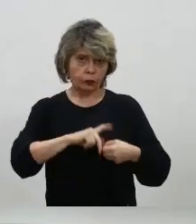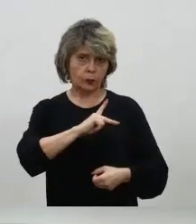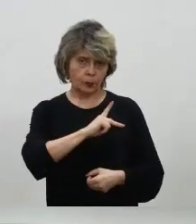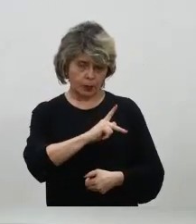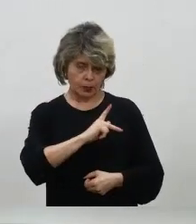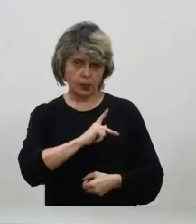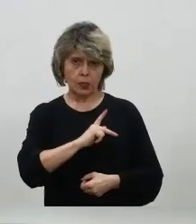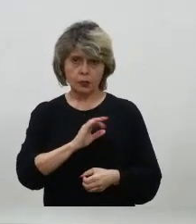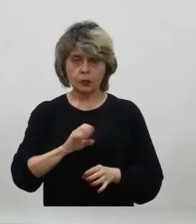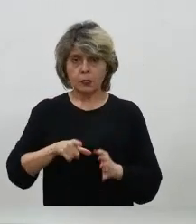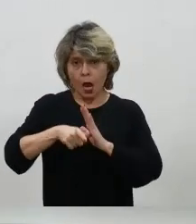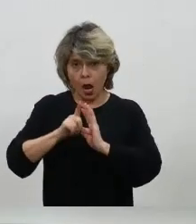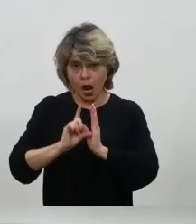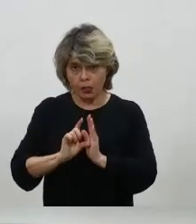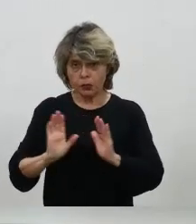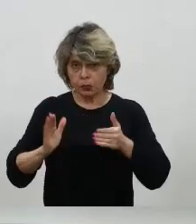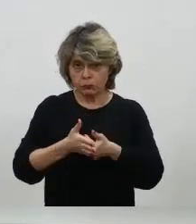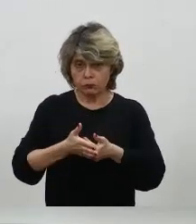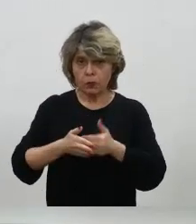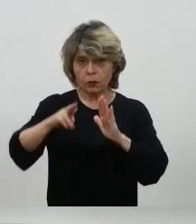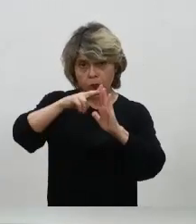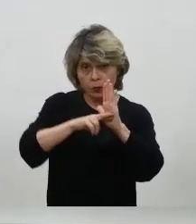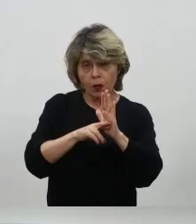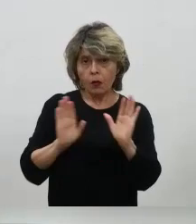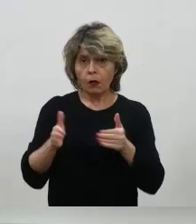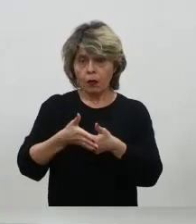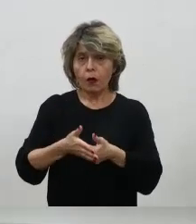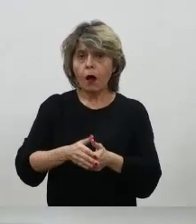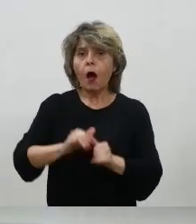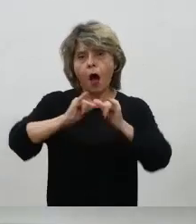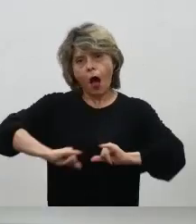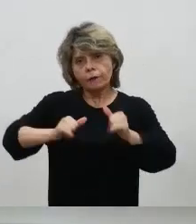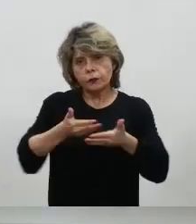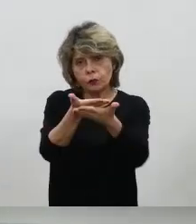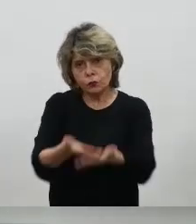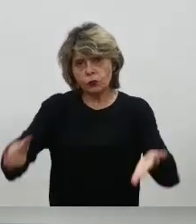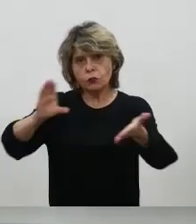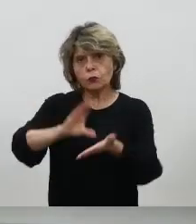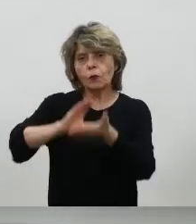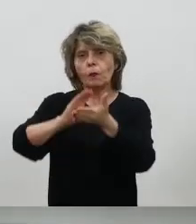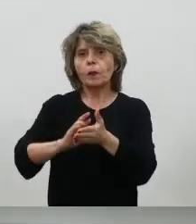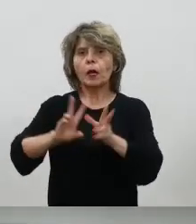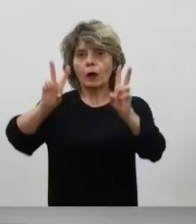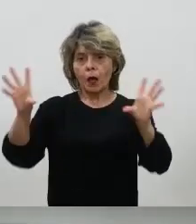conselheiros Conselheiros do Instituto e audoto procuradora para as considerações finais